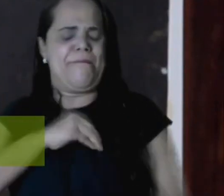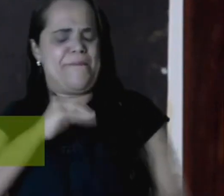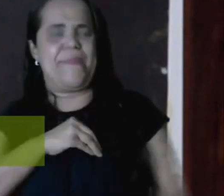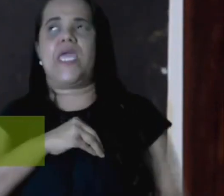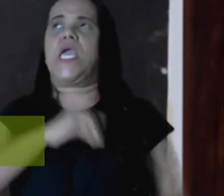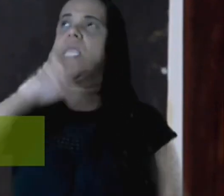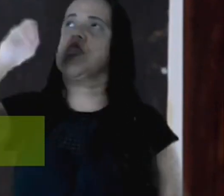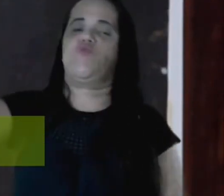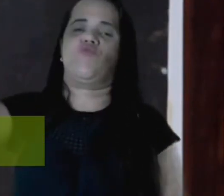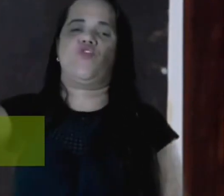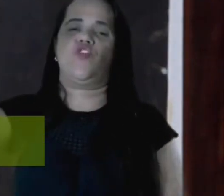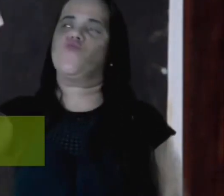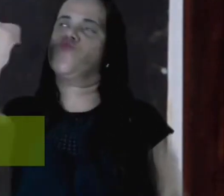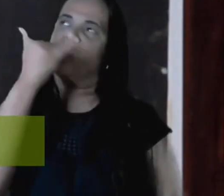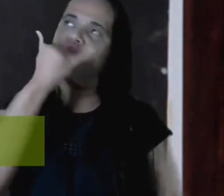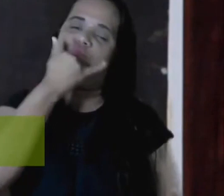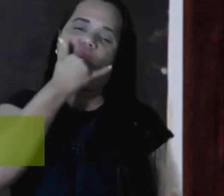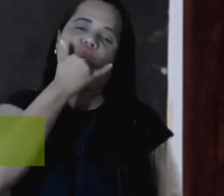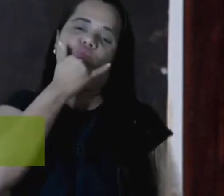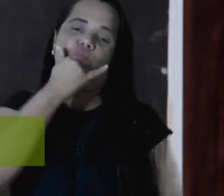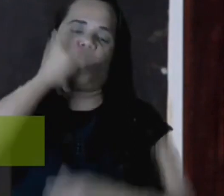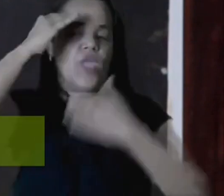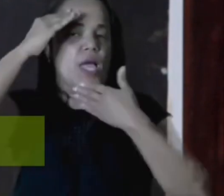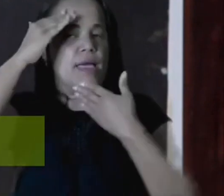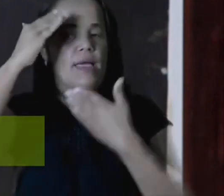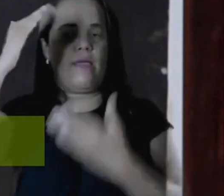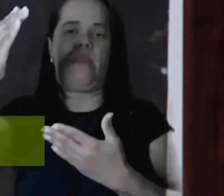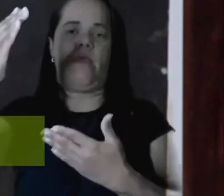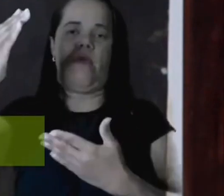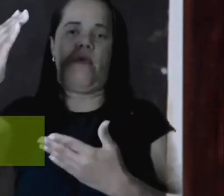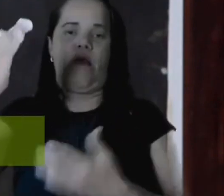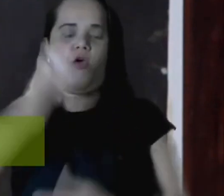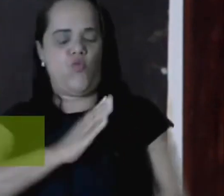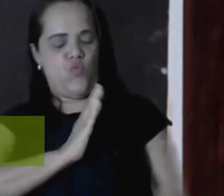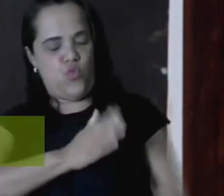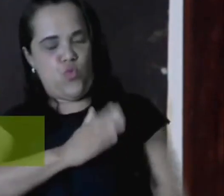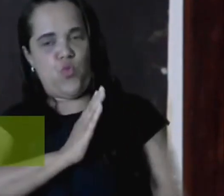perdoadas, grato sou de coração.